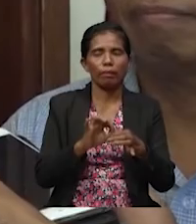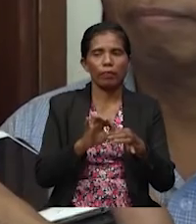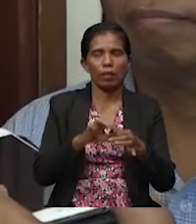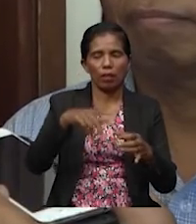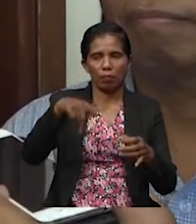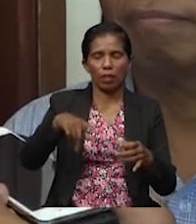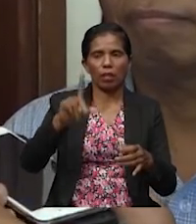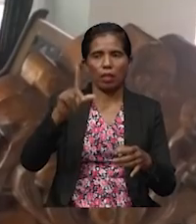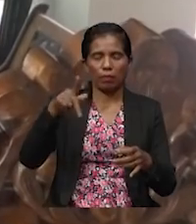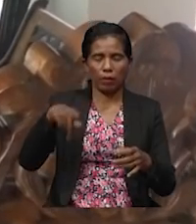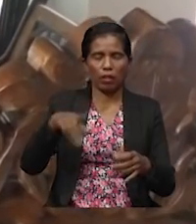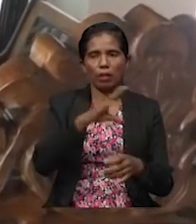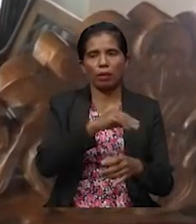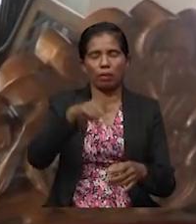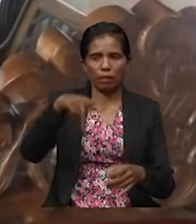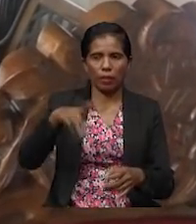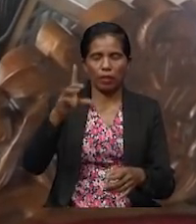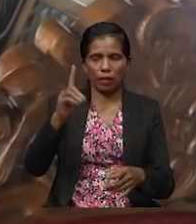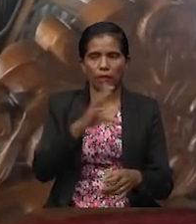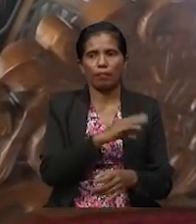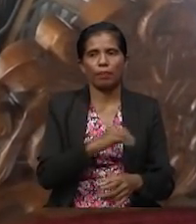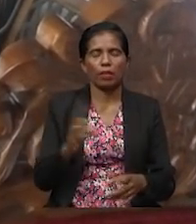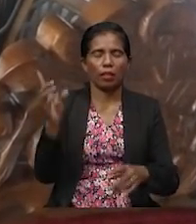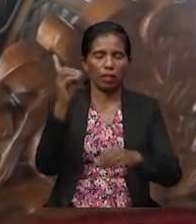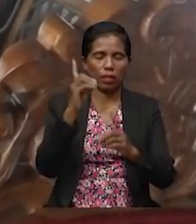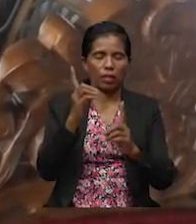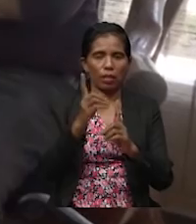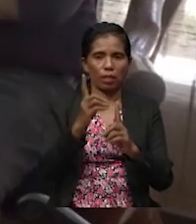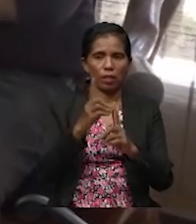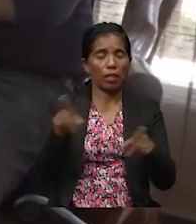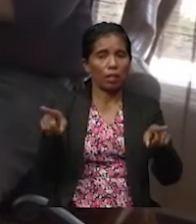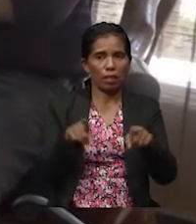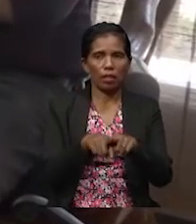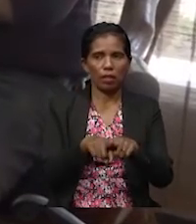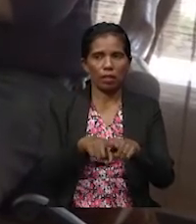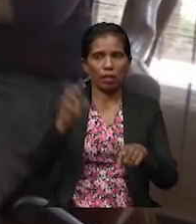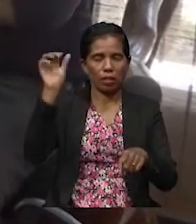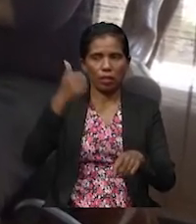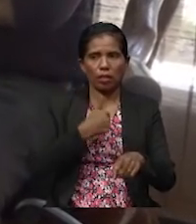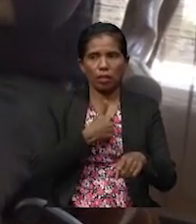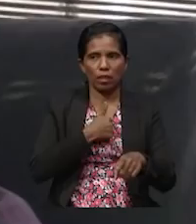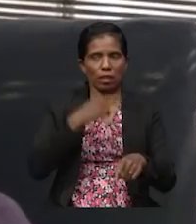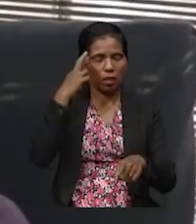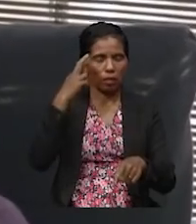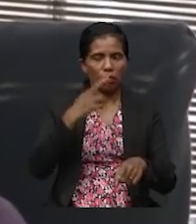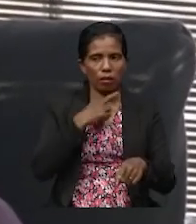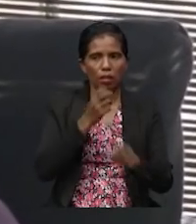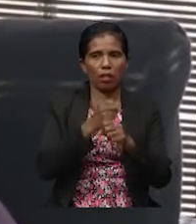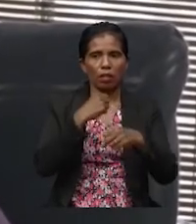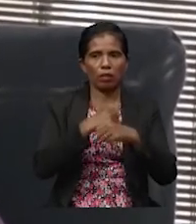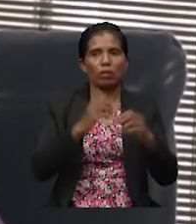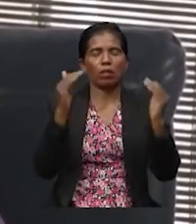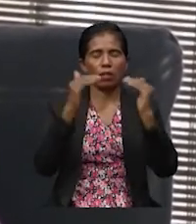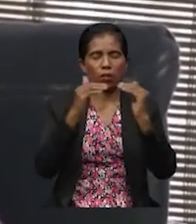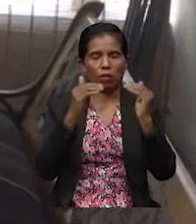PLP, PD. E a Loron Hanessa, candidato a presidente da República, José Ramos Horta, halamos